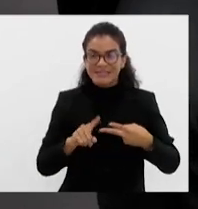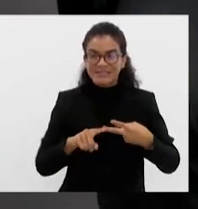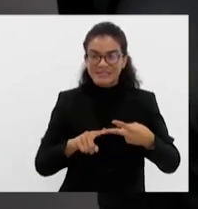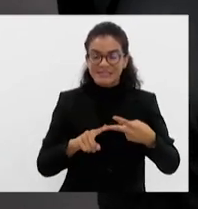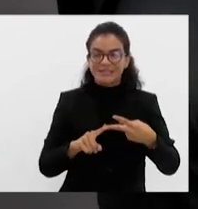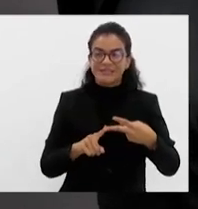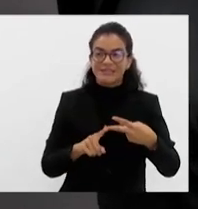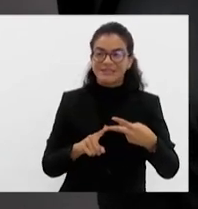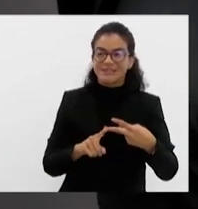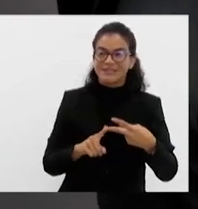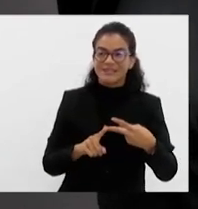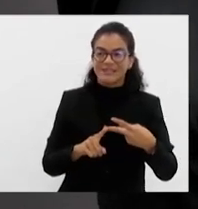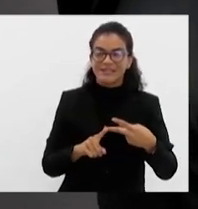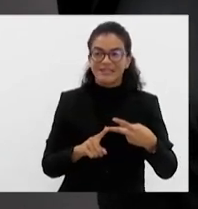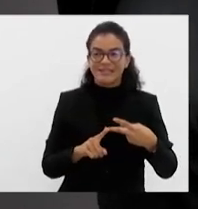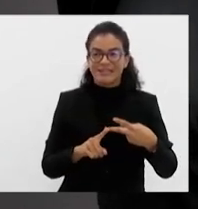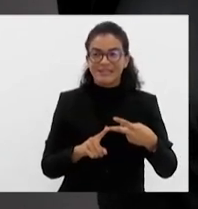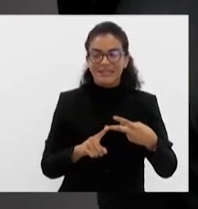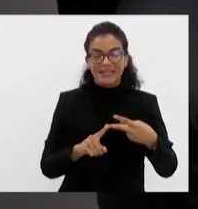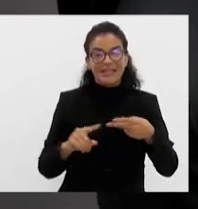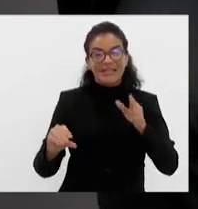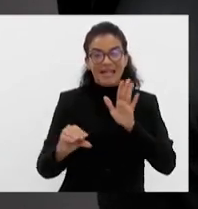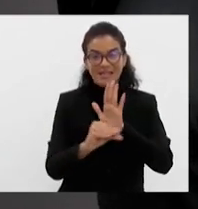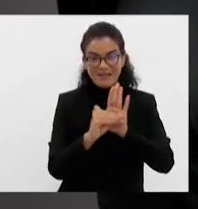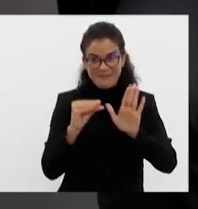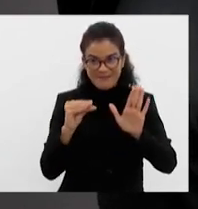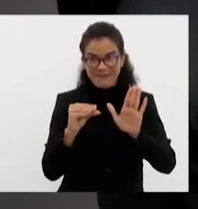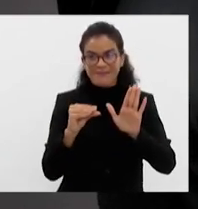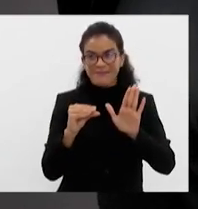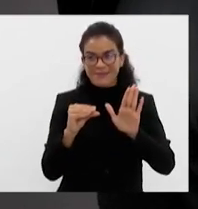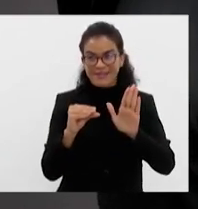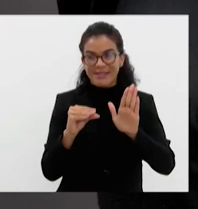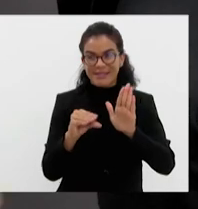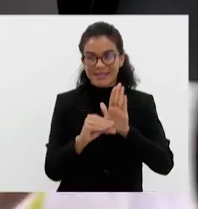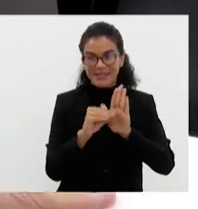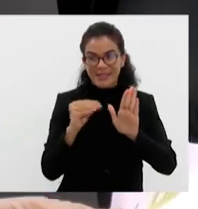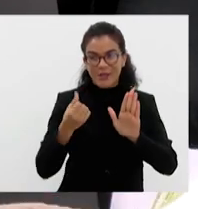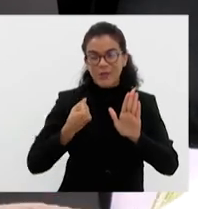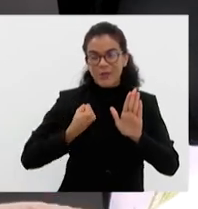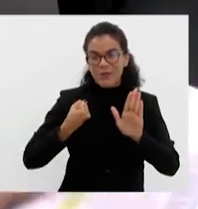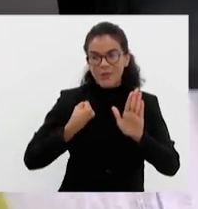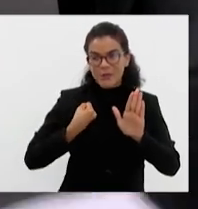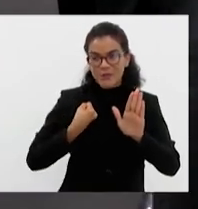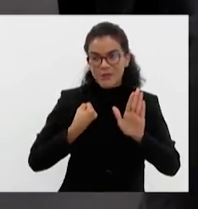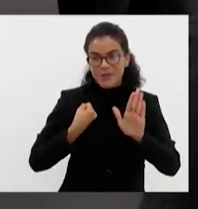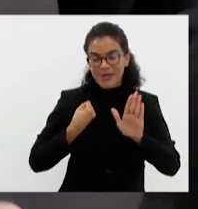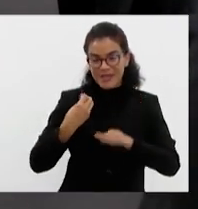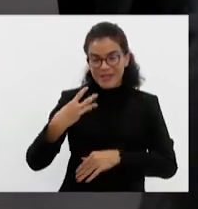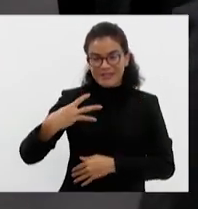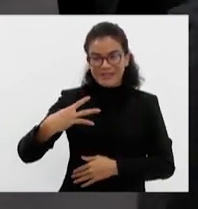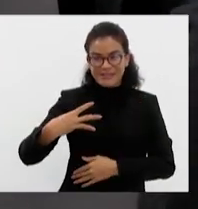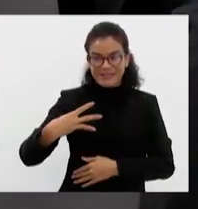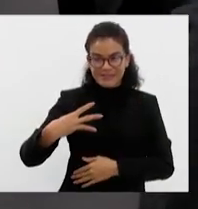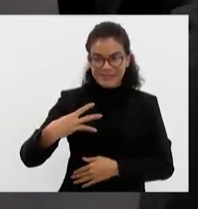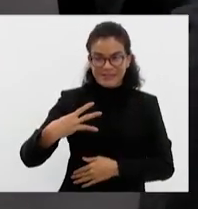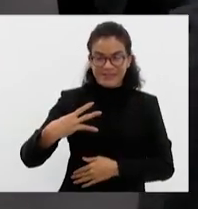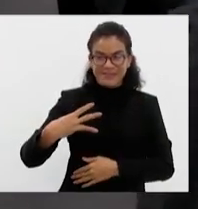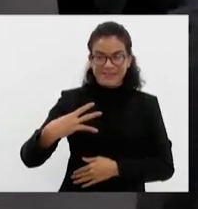que, na sua emenda a número 3,